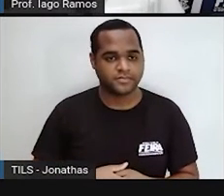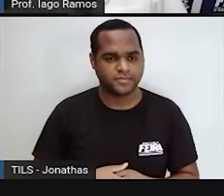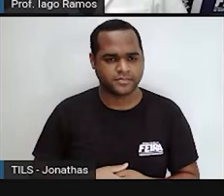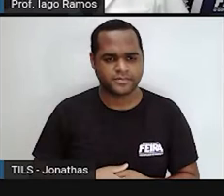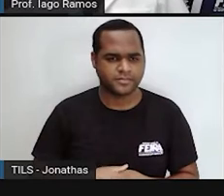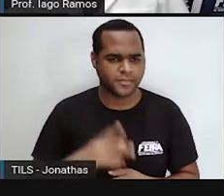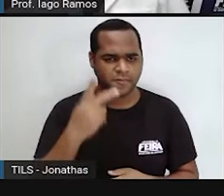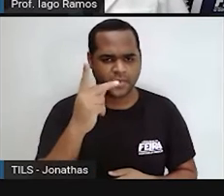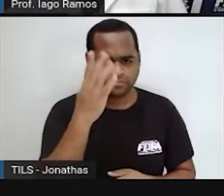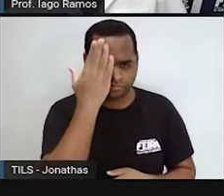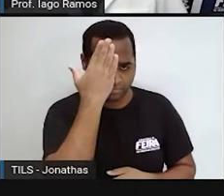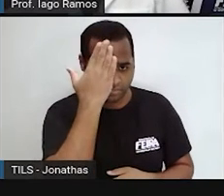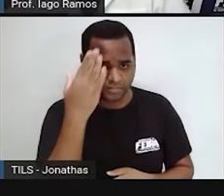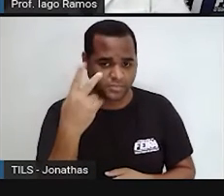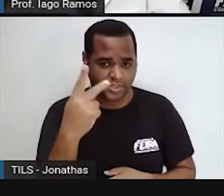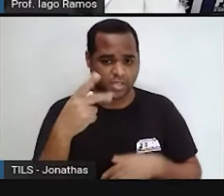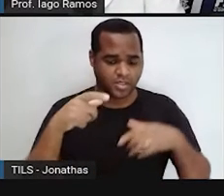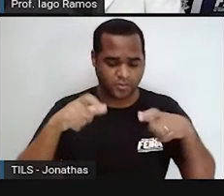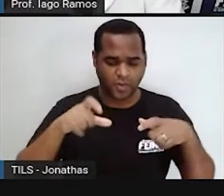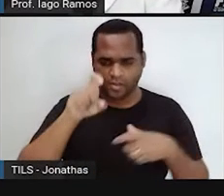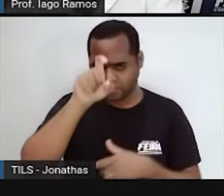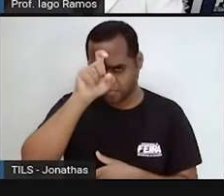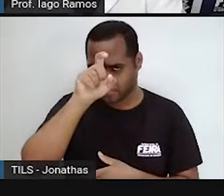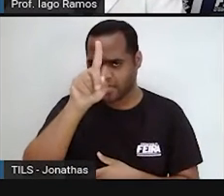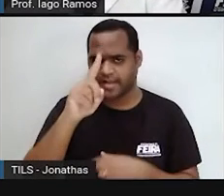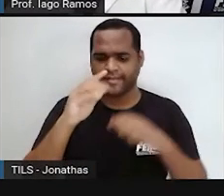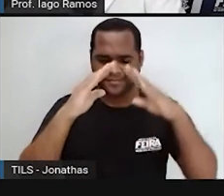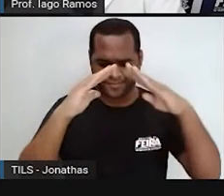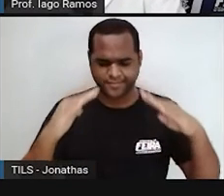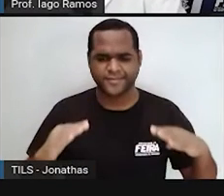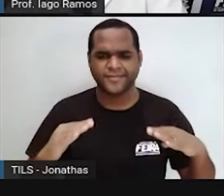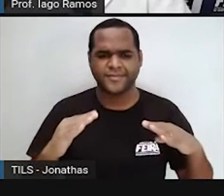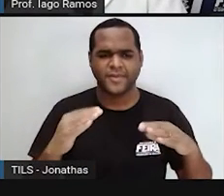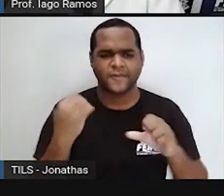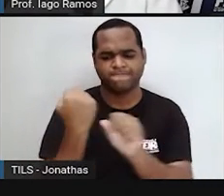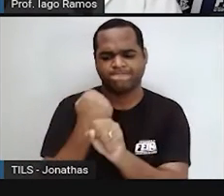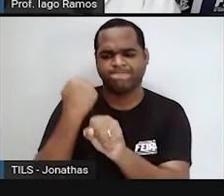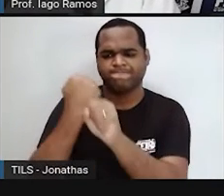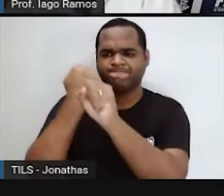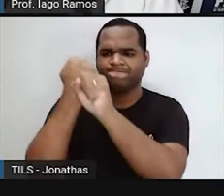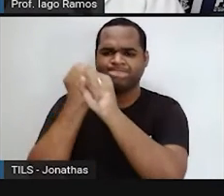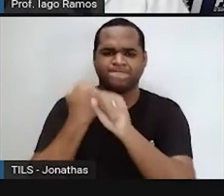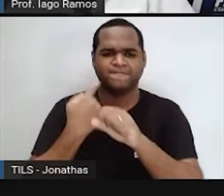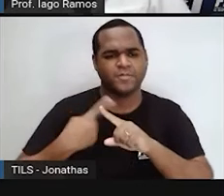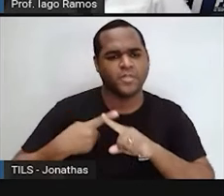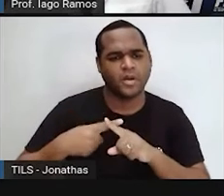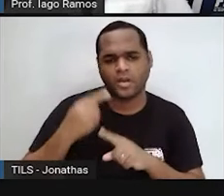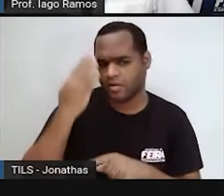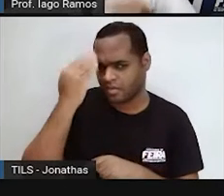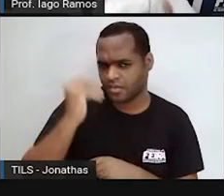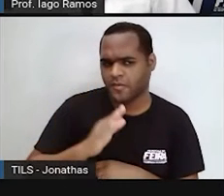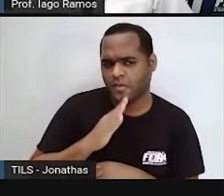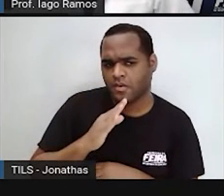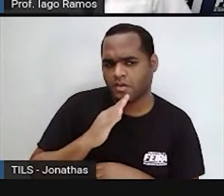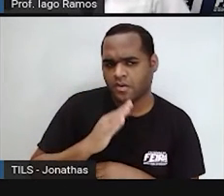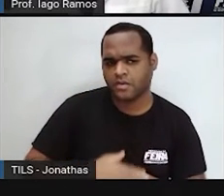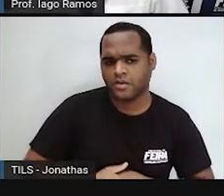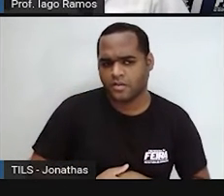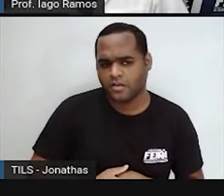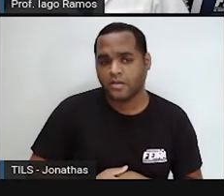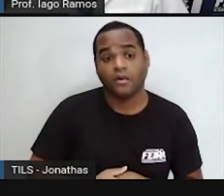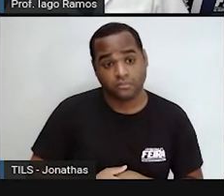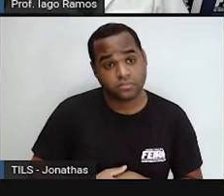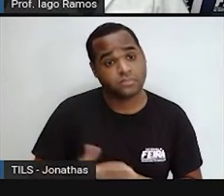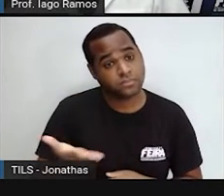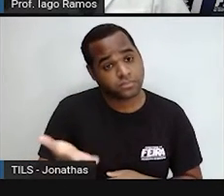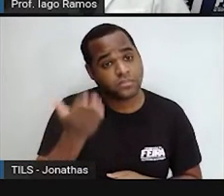sabe por quê que as pirâmides elas foram construídas Você conhece essa história a gente sabe que